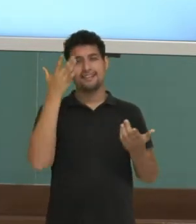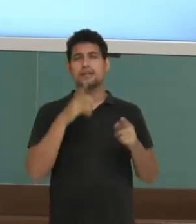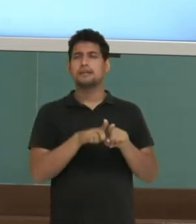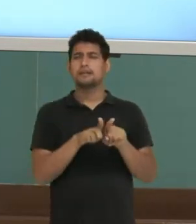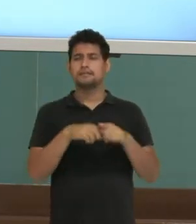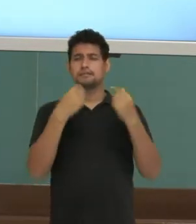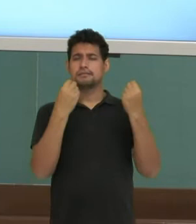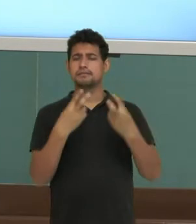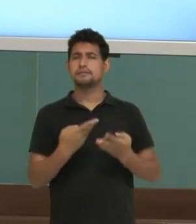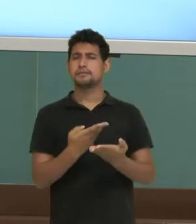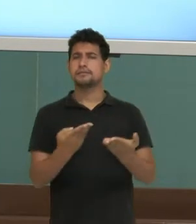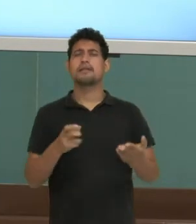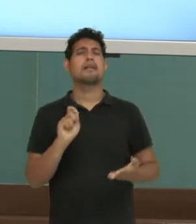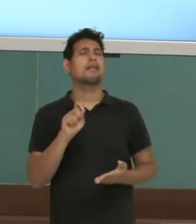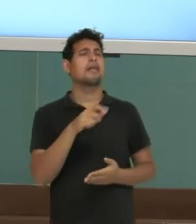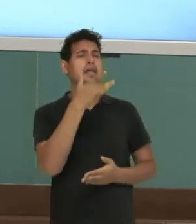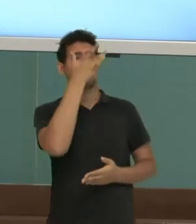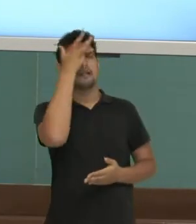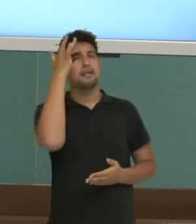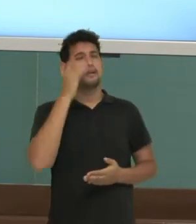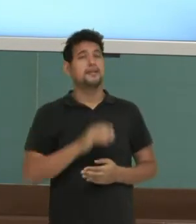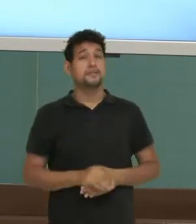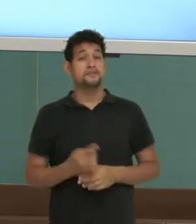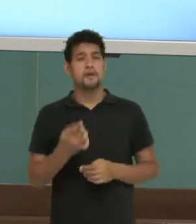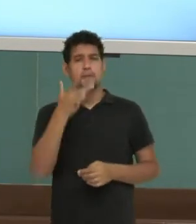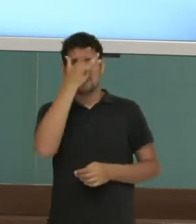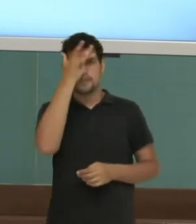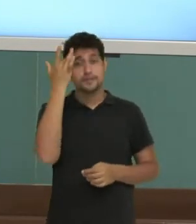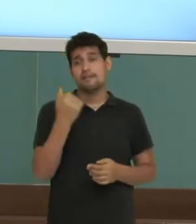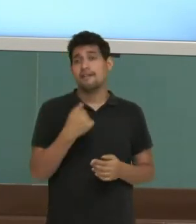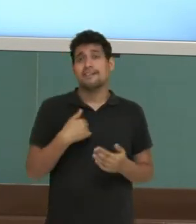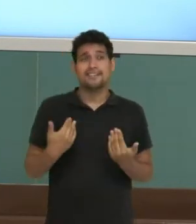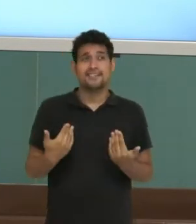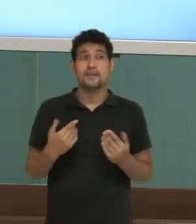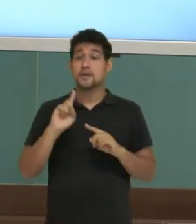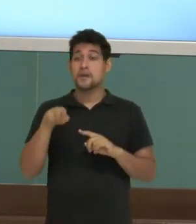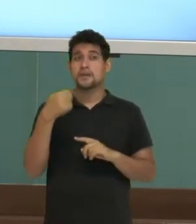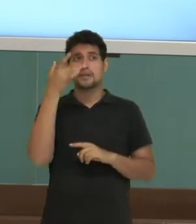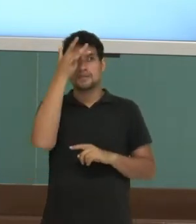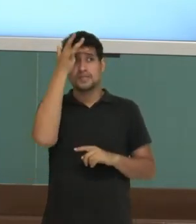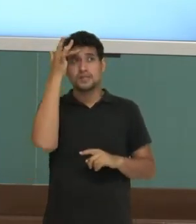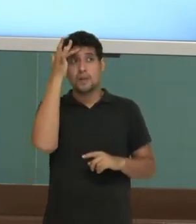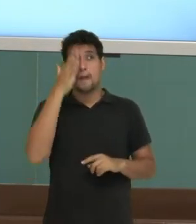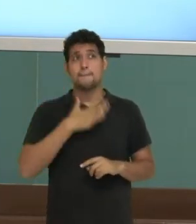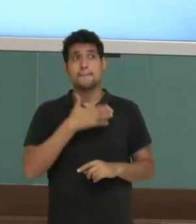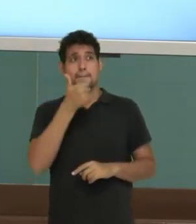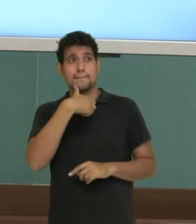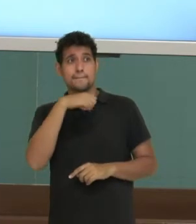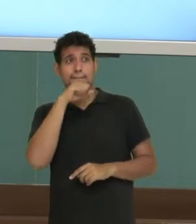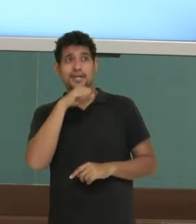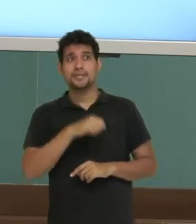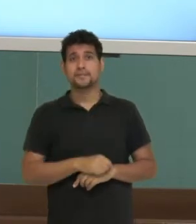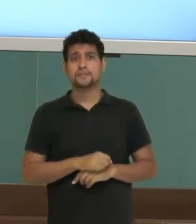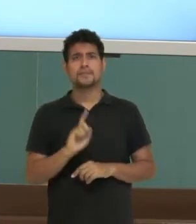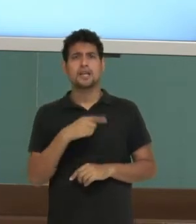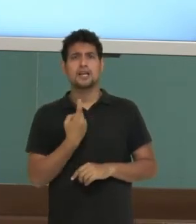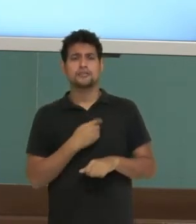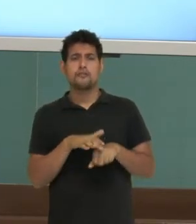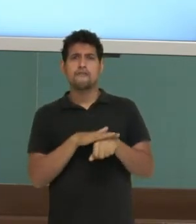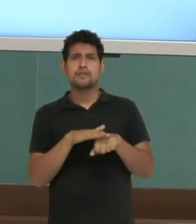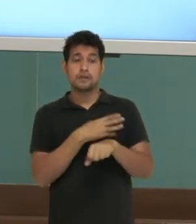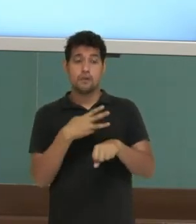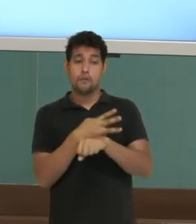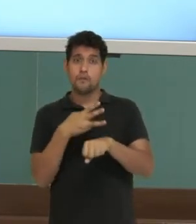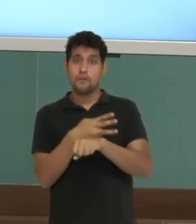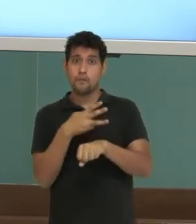vou contar para vocês quem são essas pessoas. Uma pessoa sou eu e a outra pessoa é a minha mãe. A gente estava conversando pelo